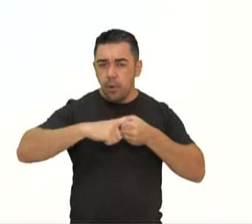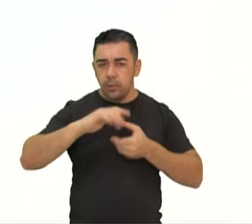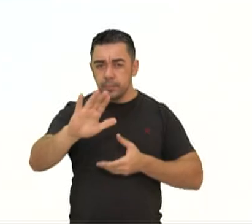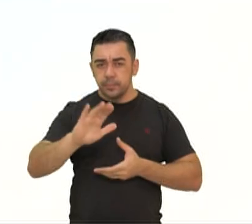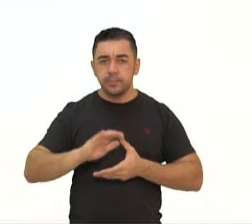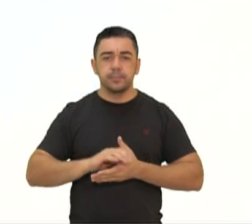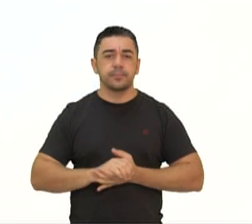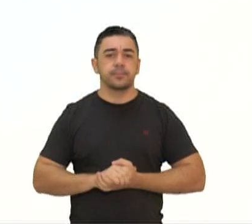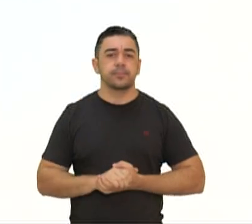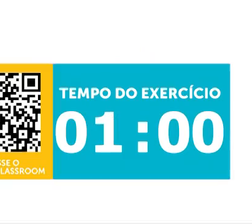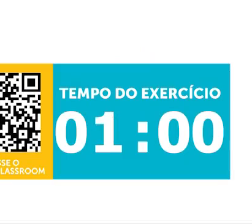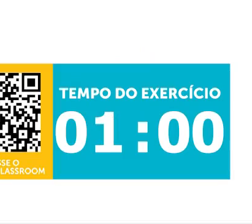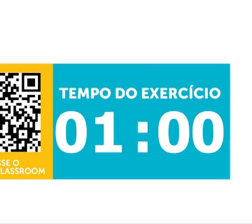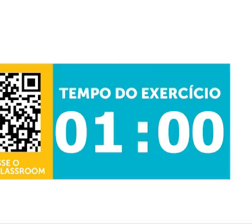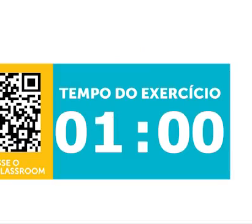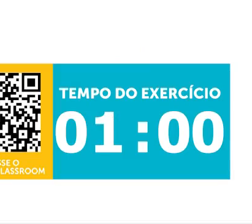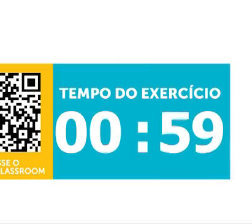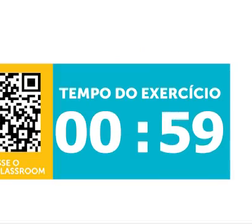voltamos.